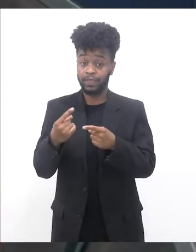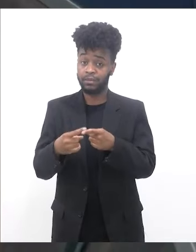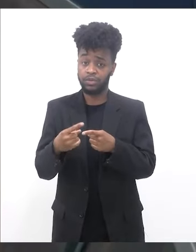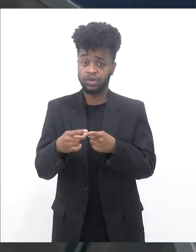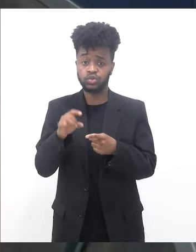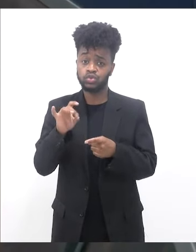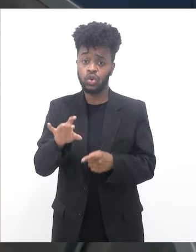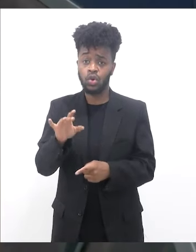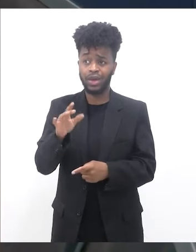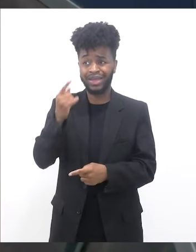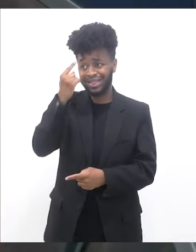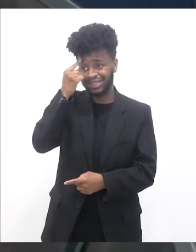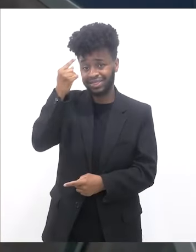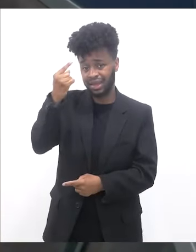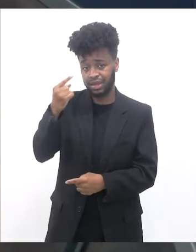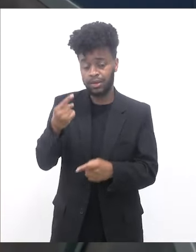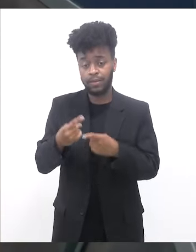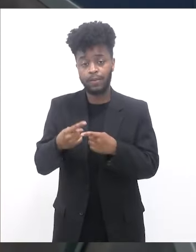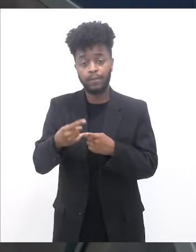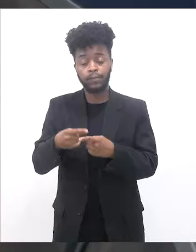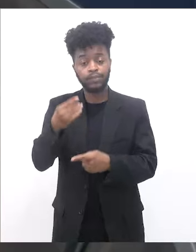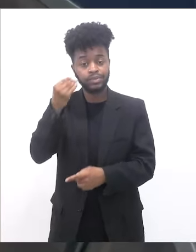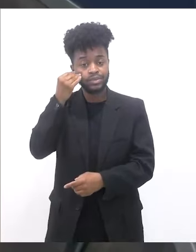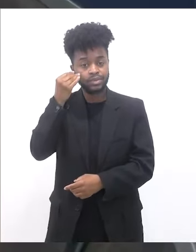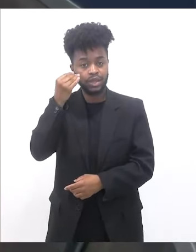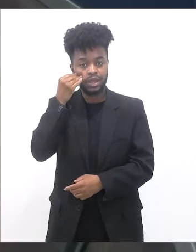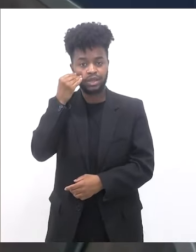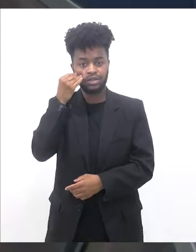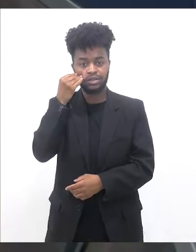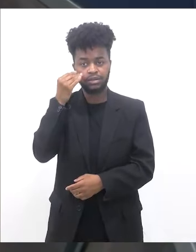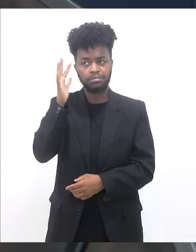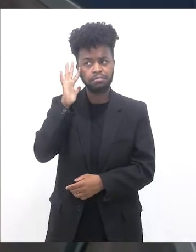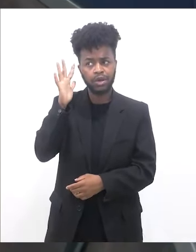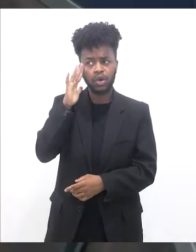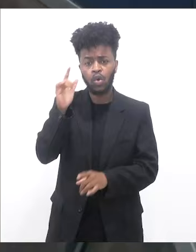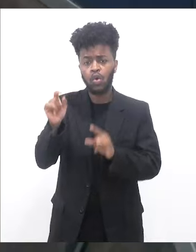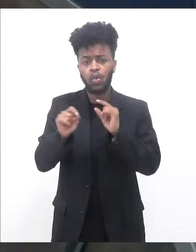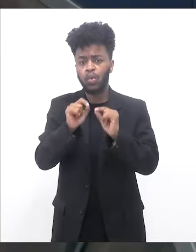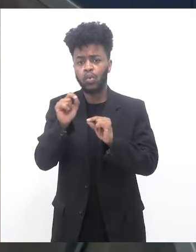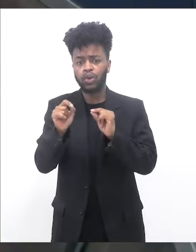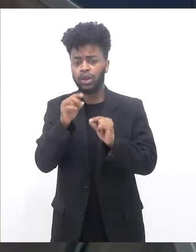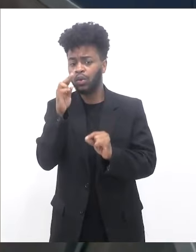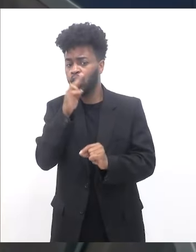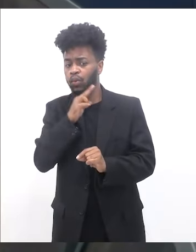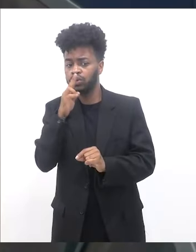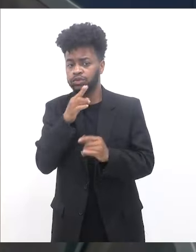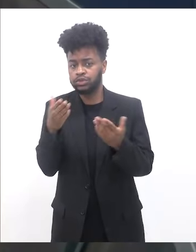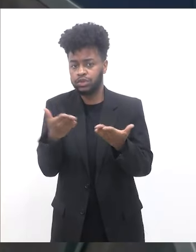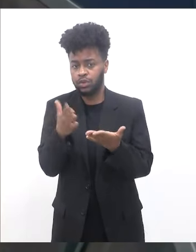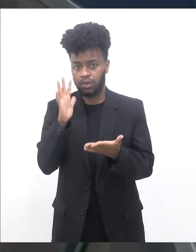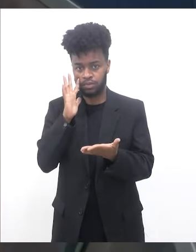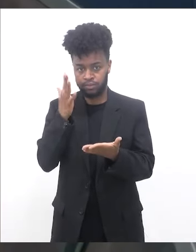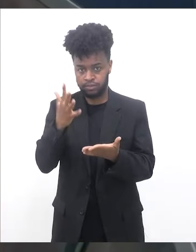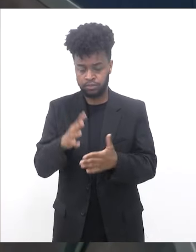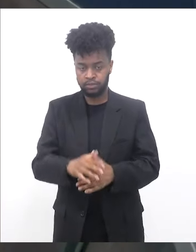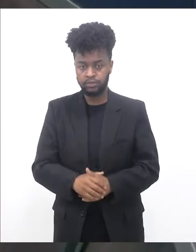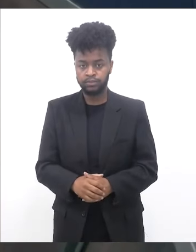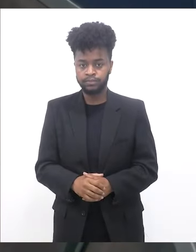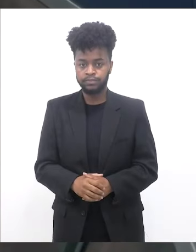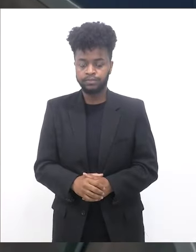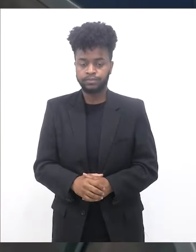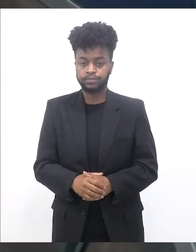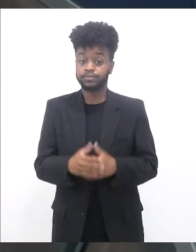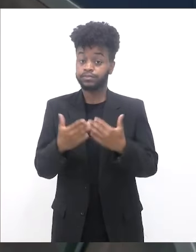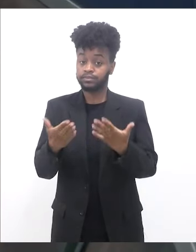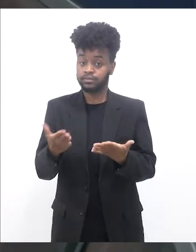coisa hipotética, né? Você tenta vislumbrar o que é mais emergente naquele momento. E quando